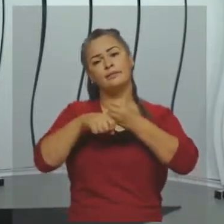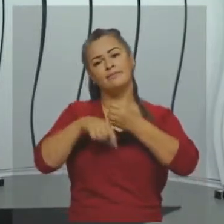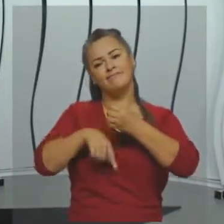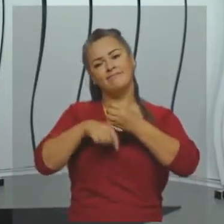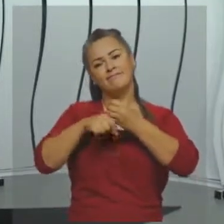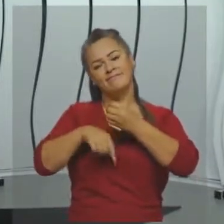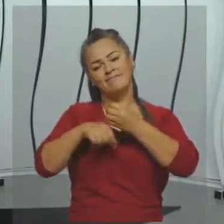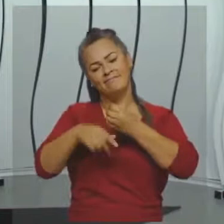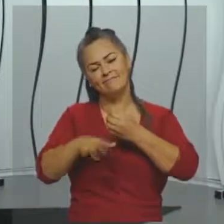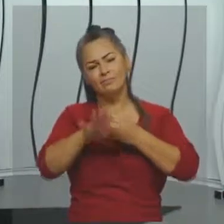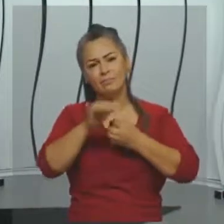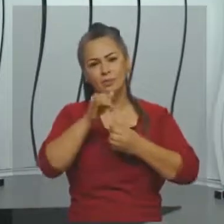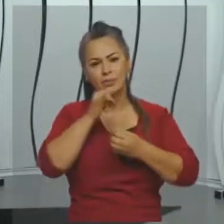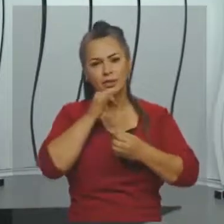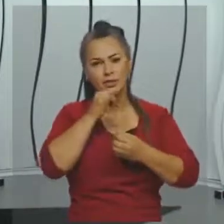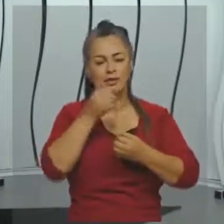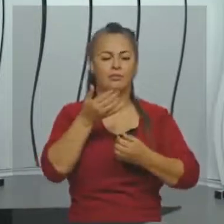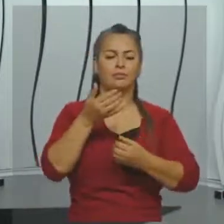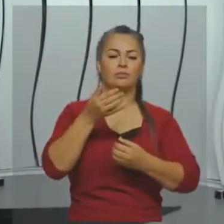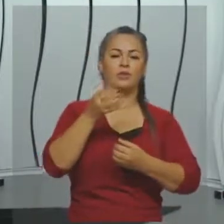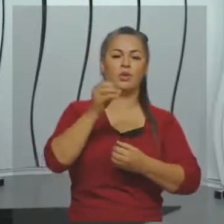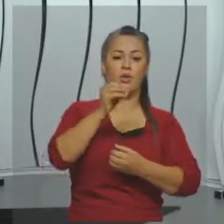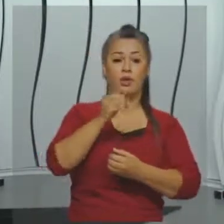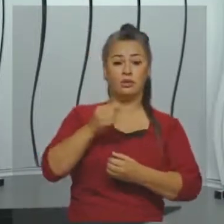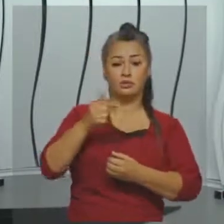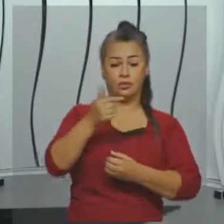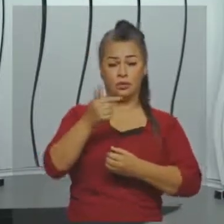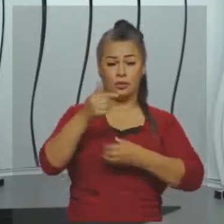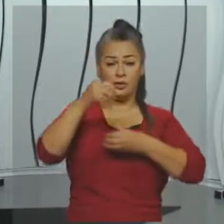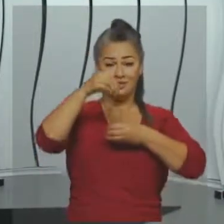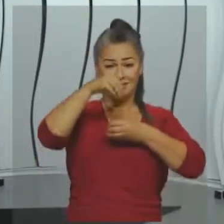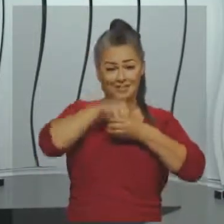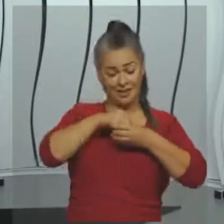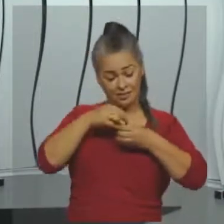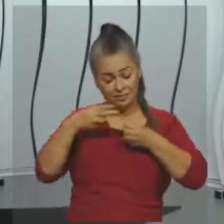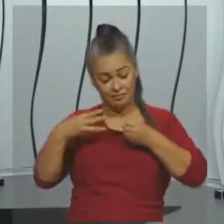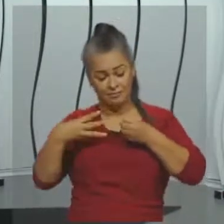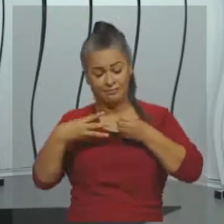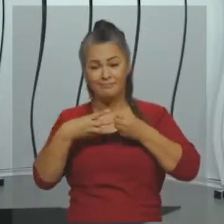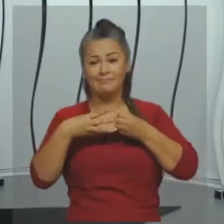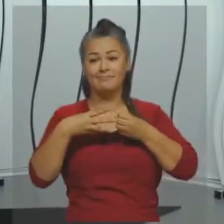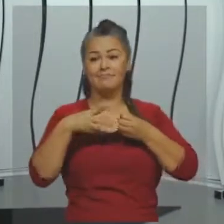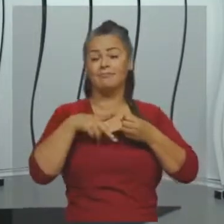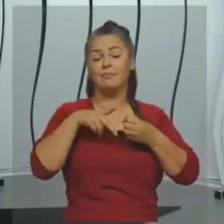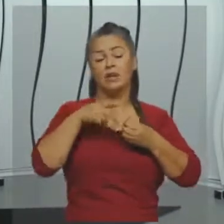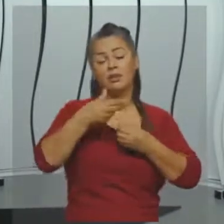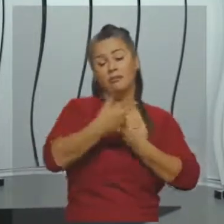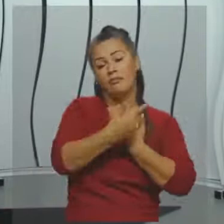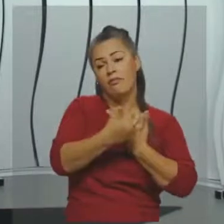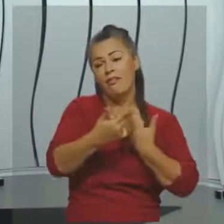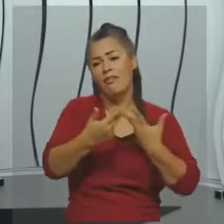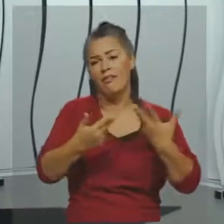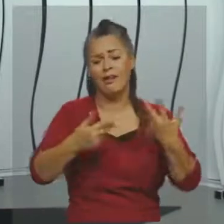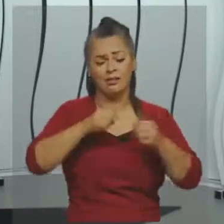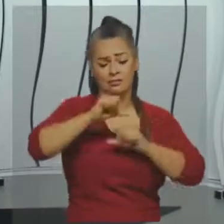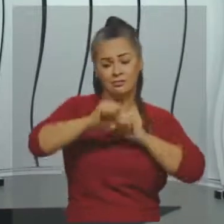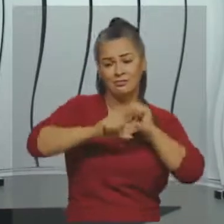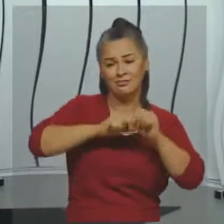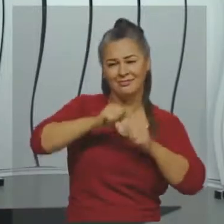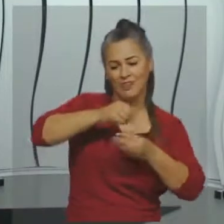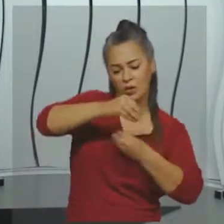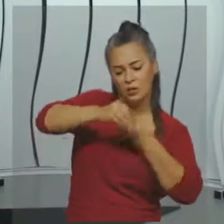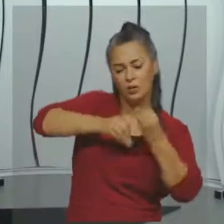utilizamos oxigênio dentro da célula, quando nós utilizamos sais minerais, quando nós utilizamos nutrientes, nós vamos ter